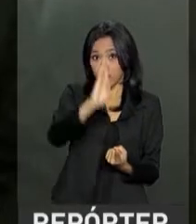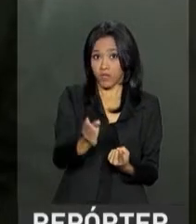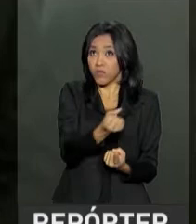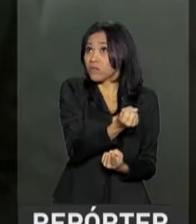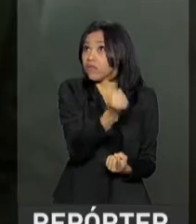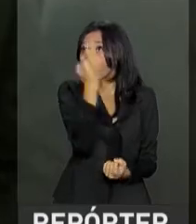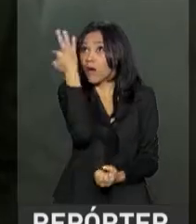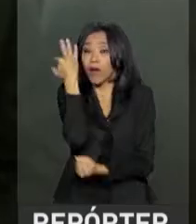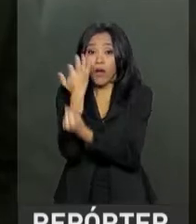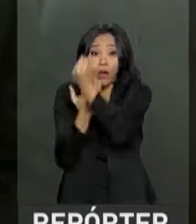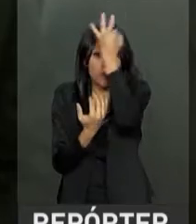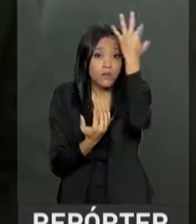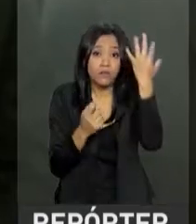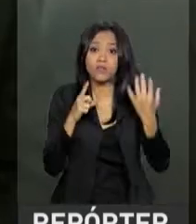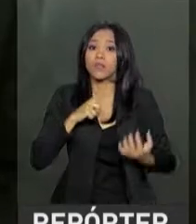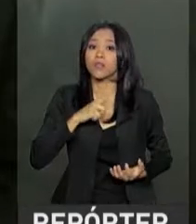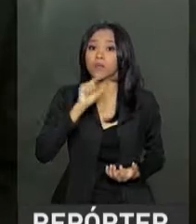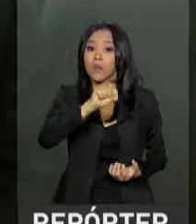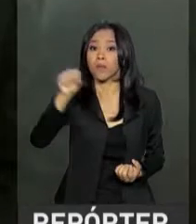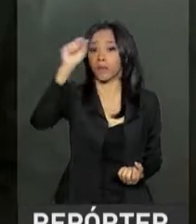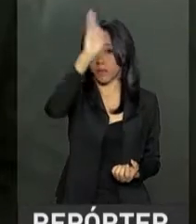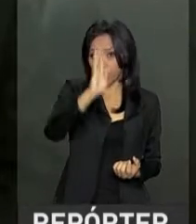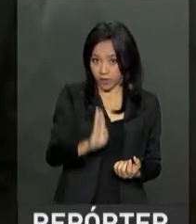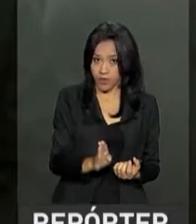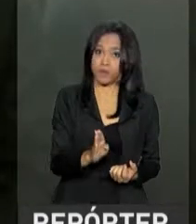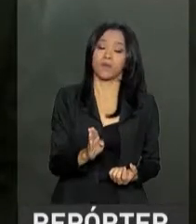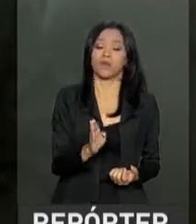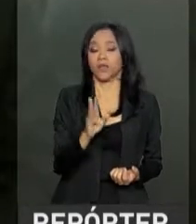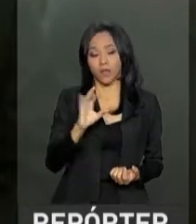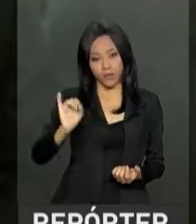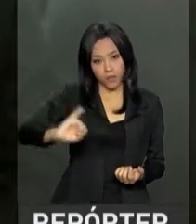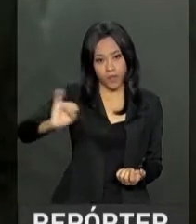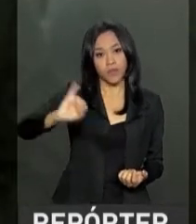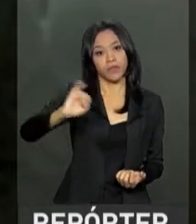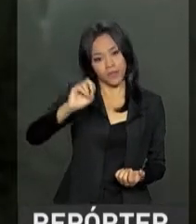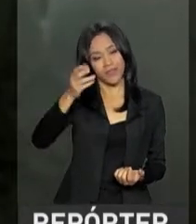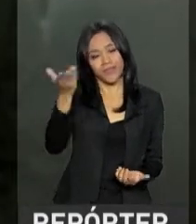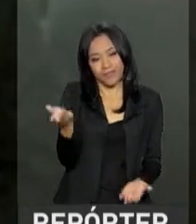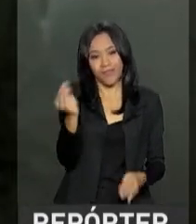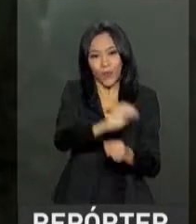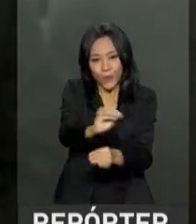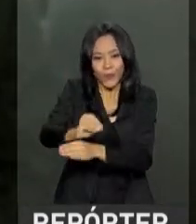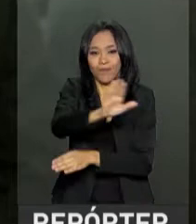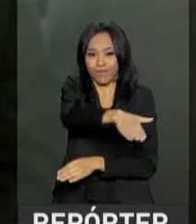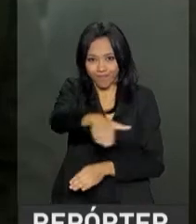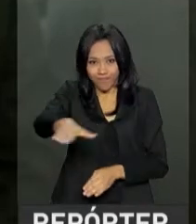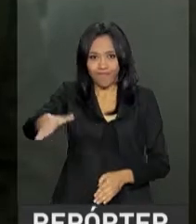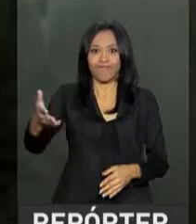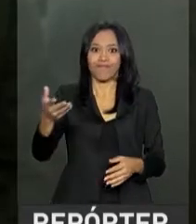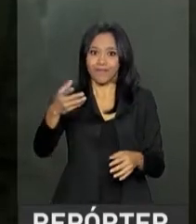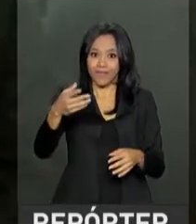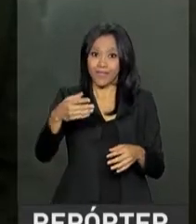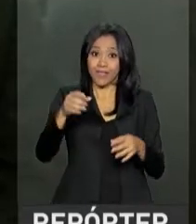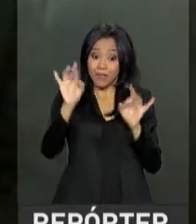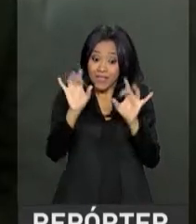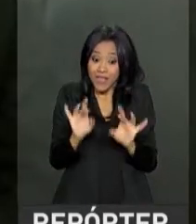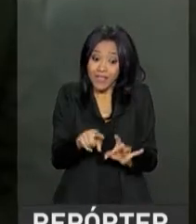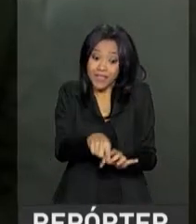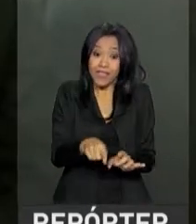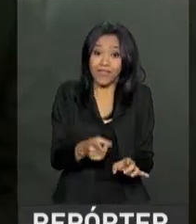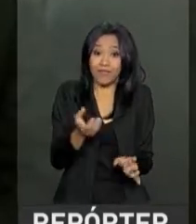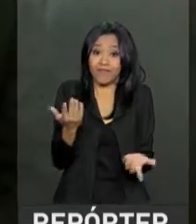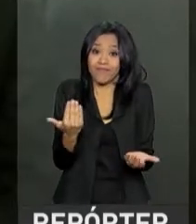tutelares, isso é importante que eu saliente, porque os conselhos tutelares acabam cuidando das crianças, né? Especialmente dos mais